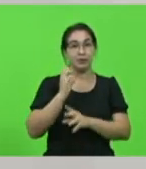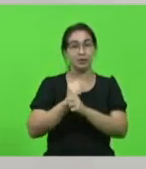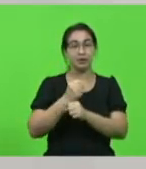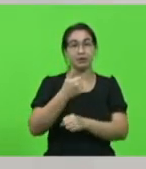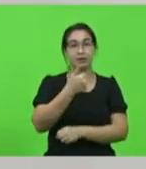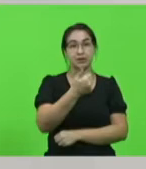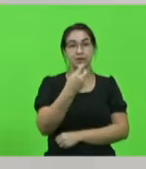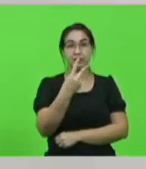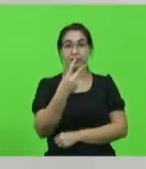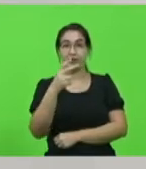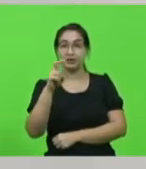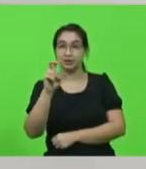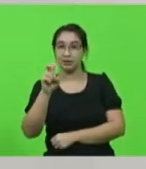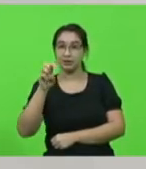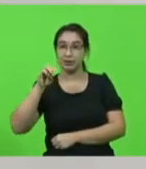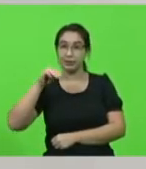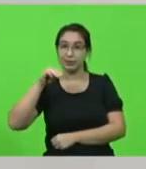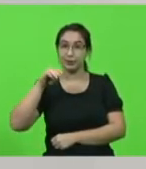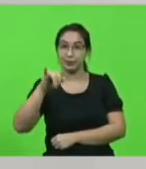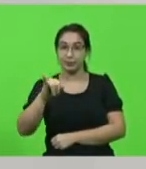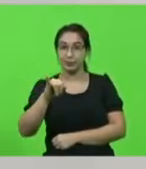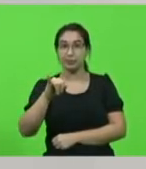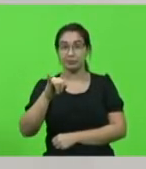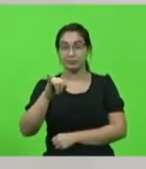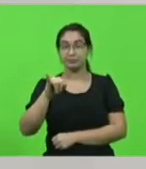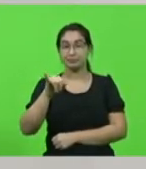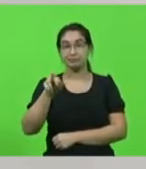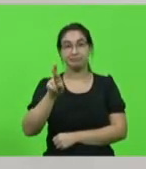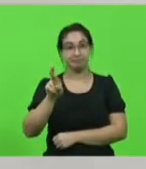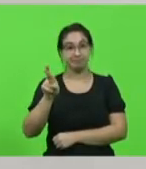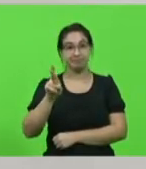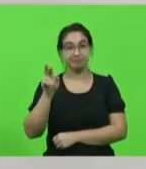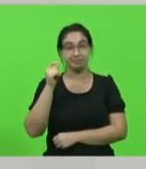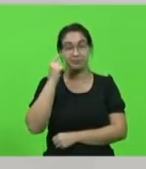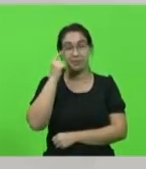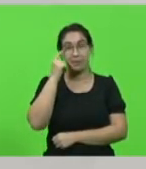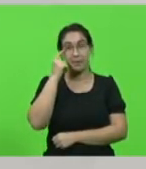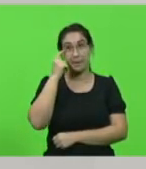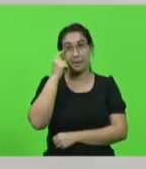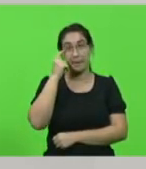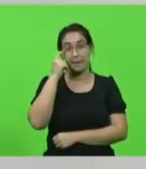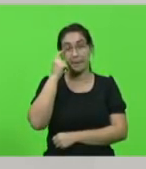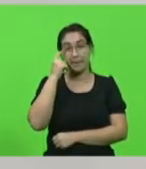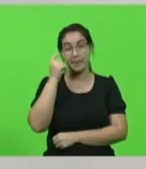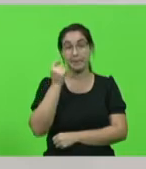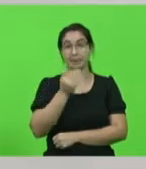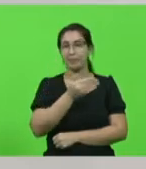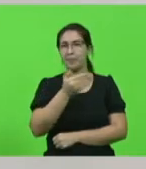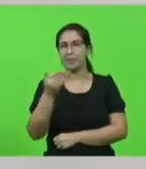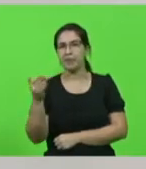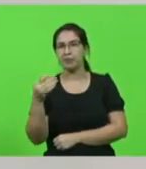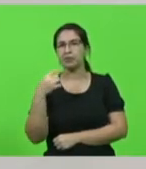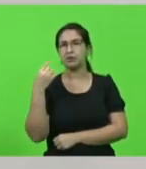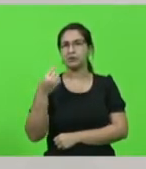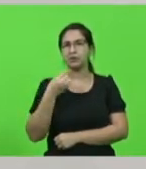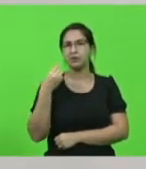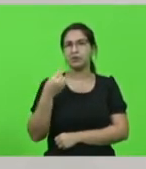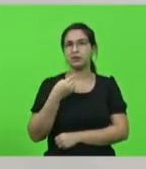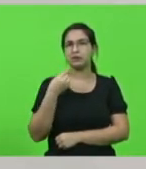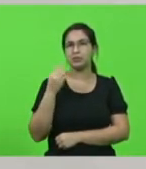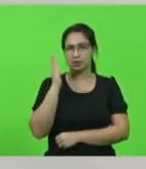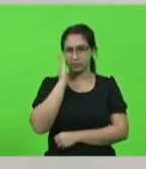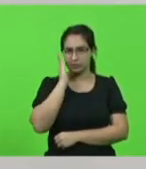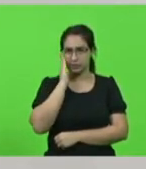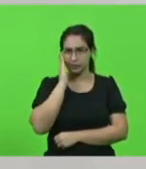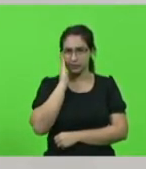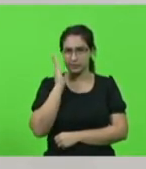125 milhões de reais. O que os deputados fariam se eu